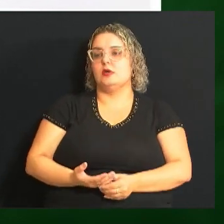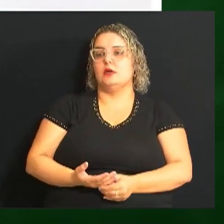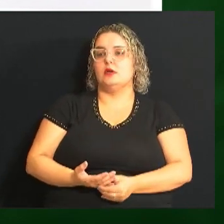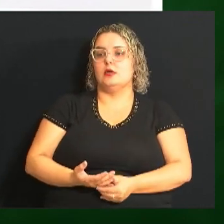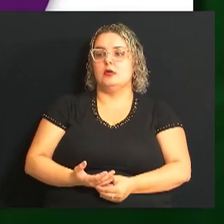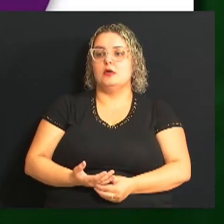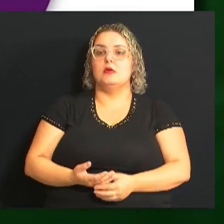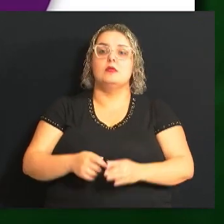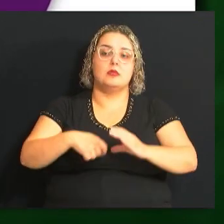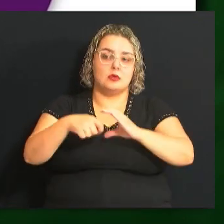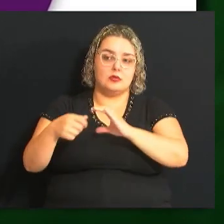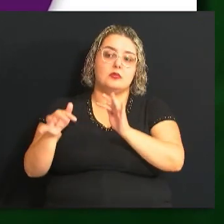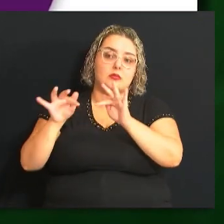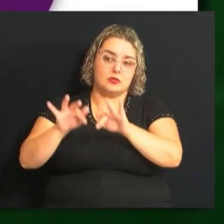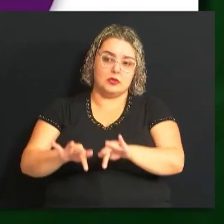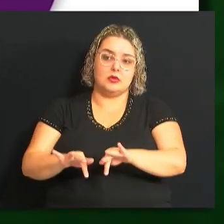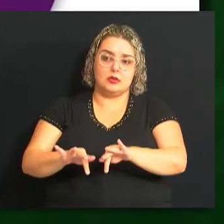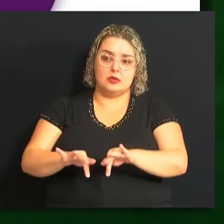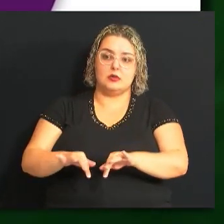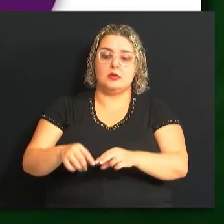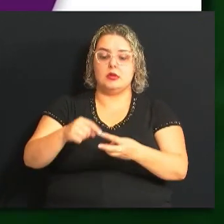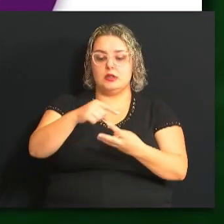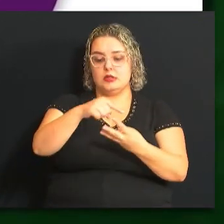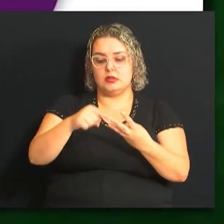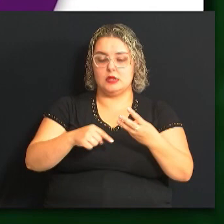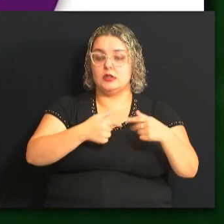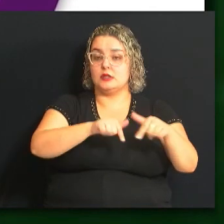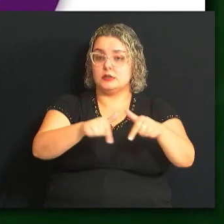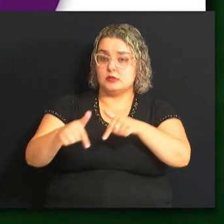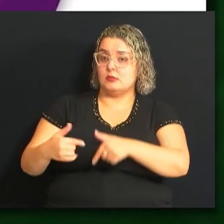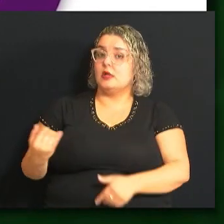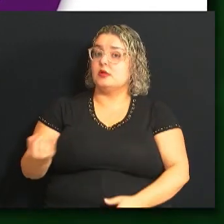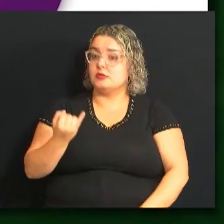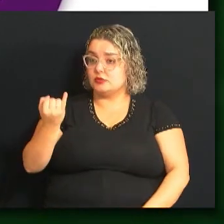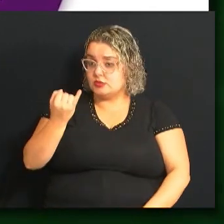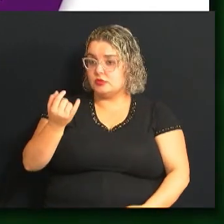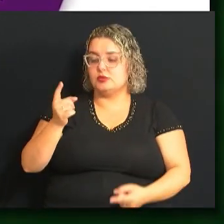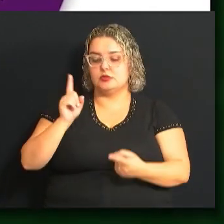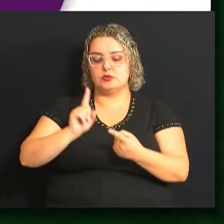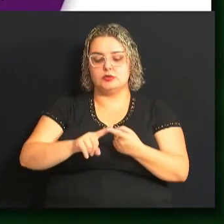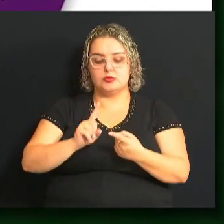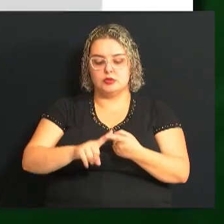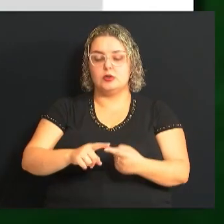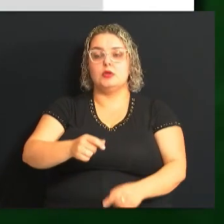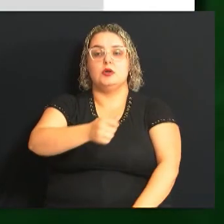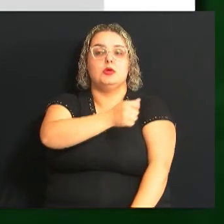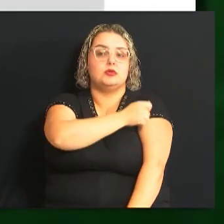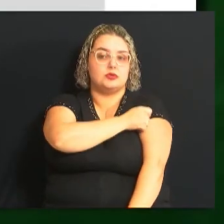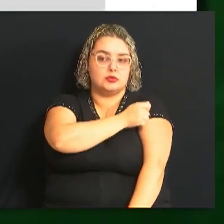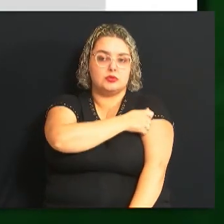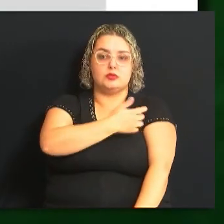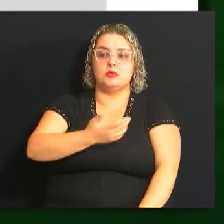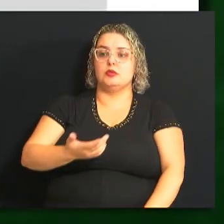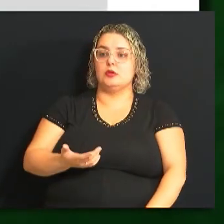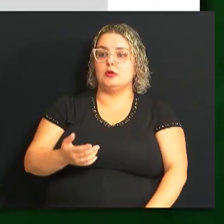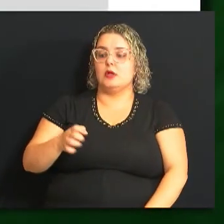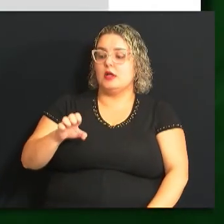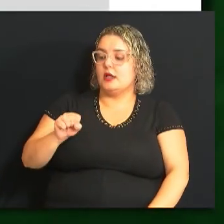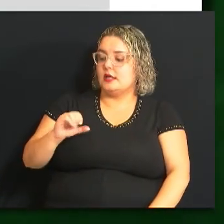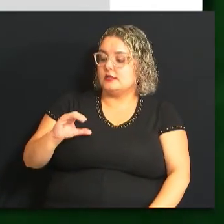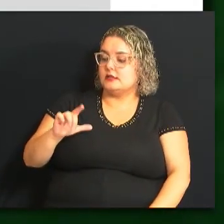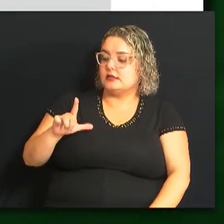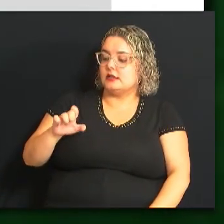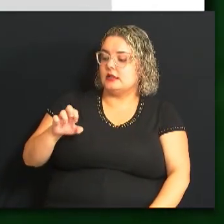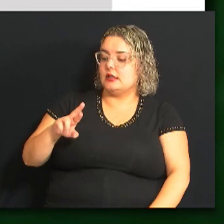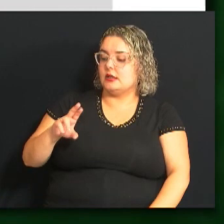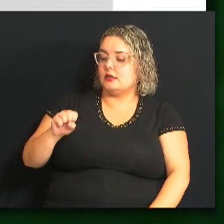ao final. Separei aqui 3 trabalhos bastante interessantes. Um dos alunos pesquisou sobre esclerose múltipla,